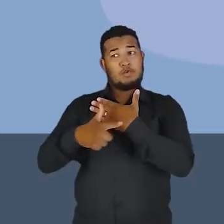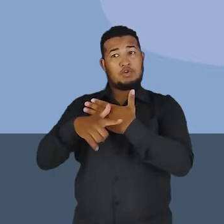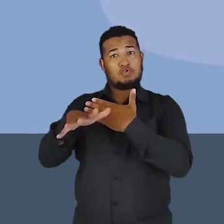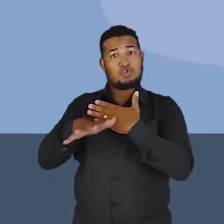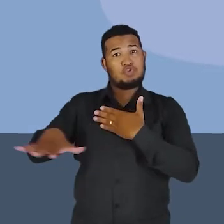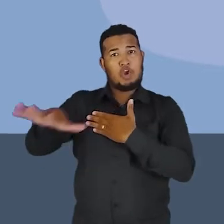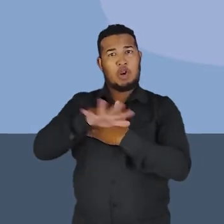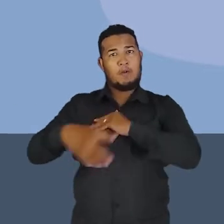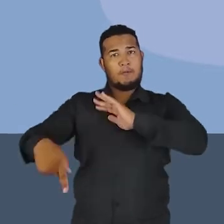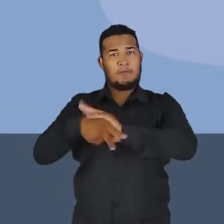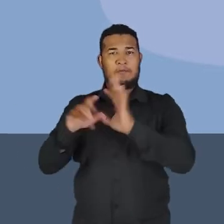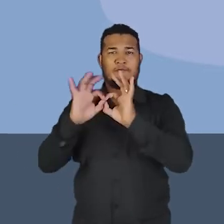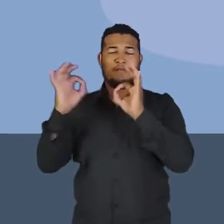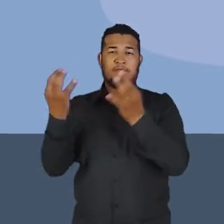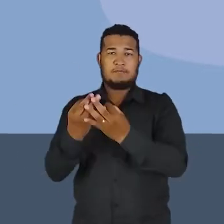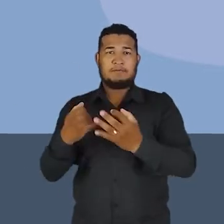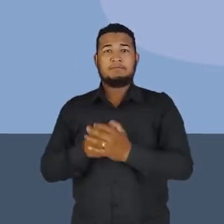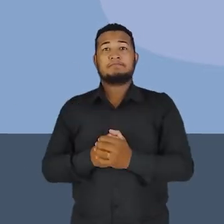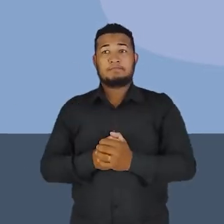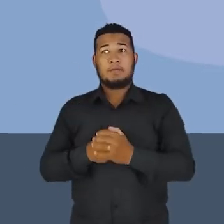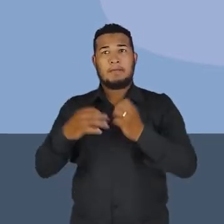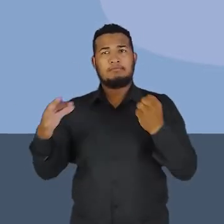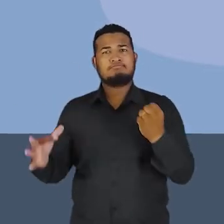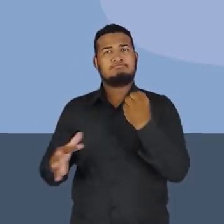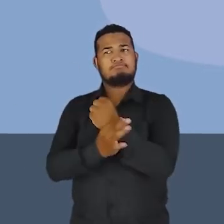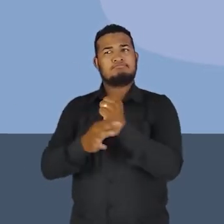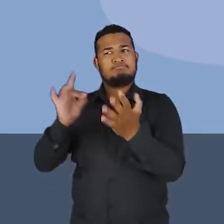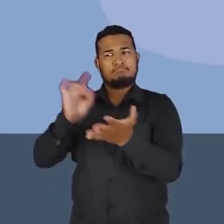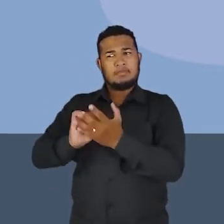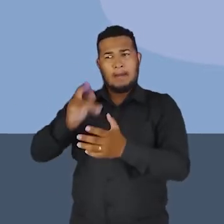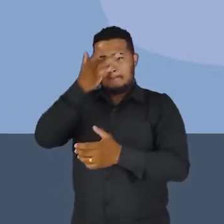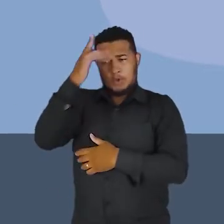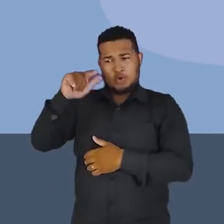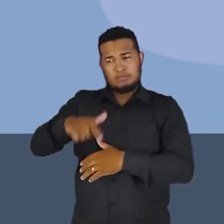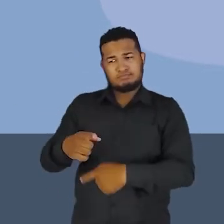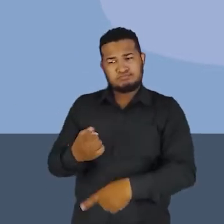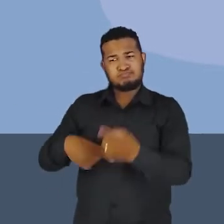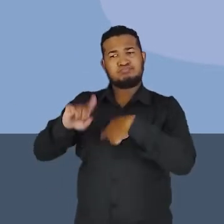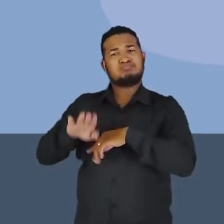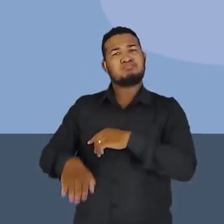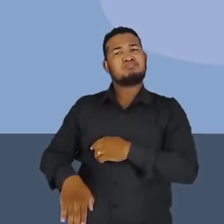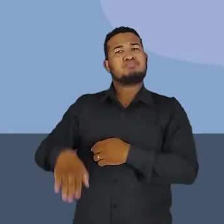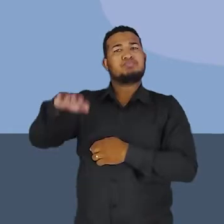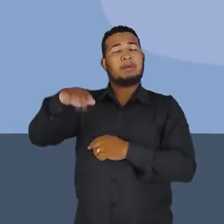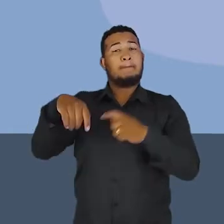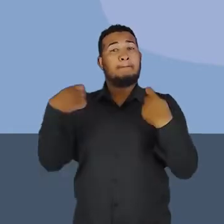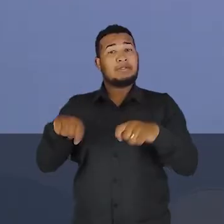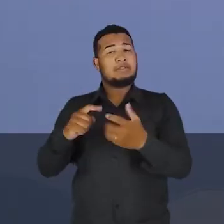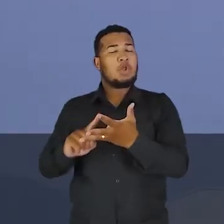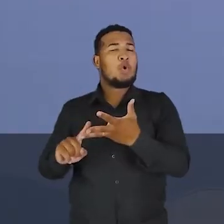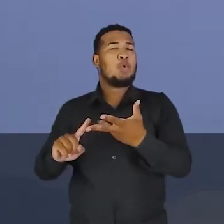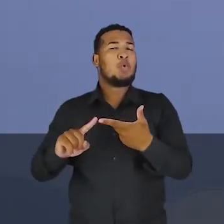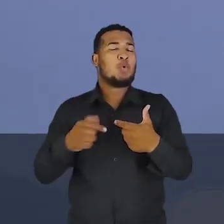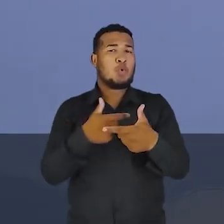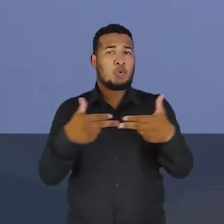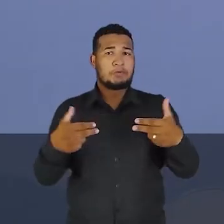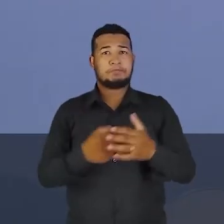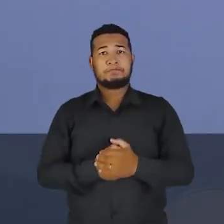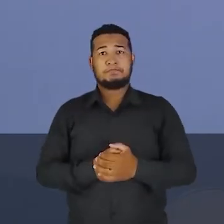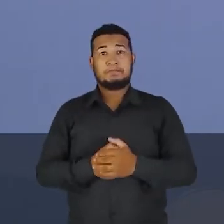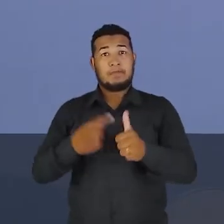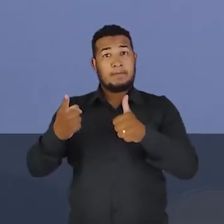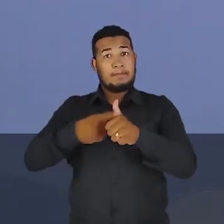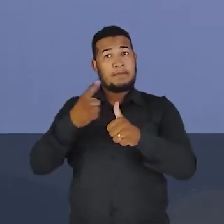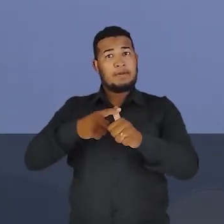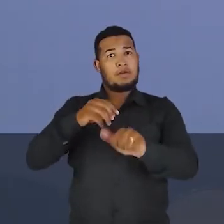família. Para garantir o pleno desenvolvimento dos indivíduos, são necessárias algumas coisas. Eu queria, primeiro, dizer a vocês o